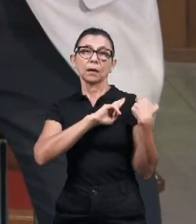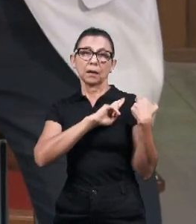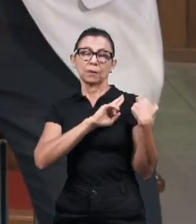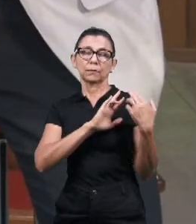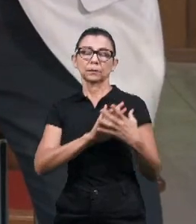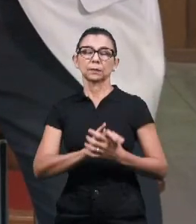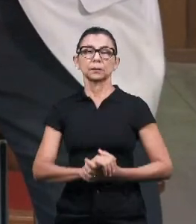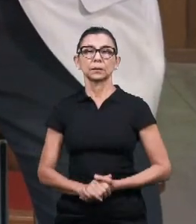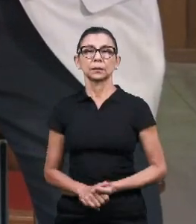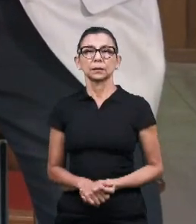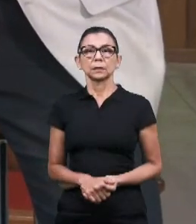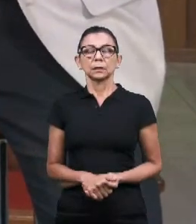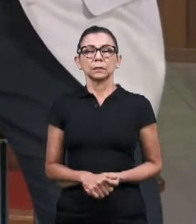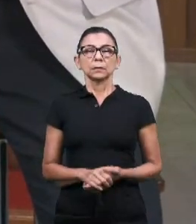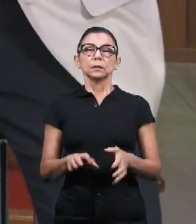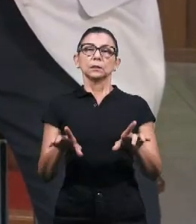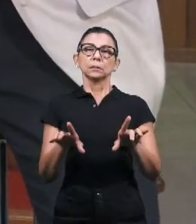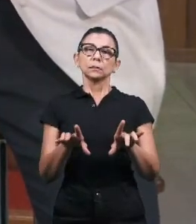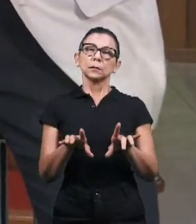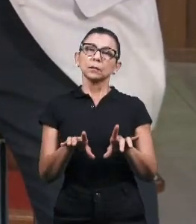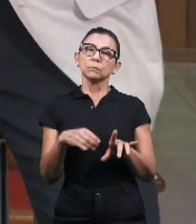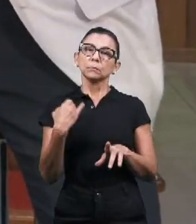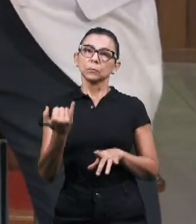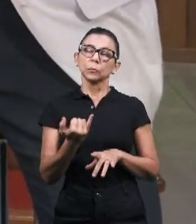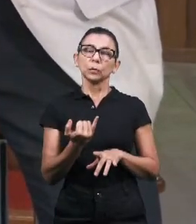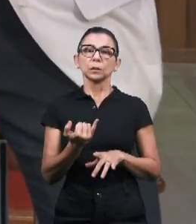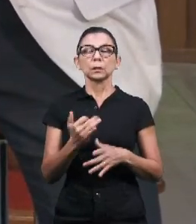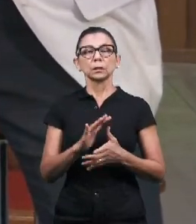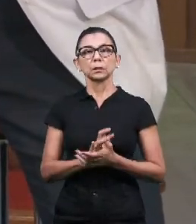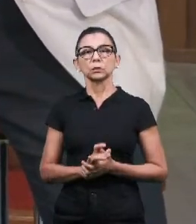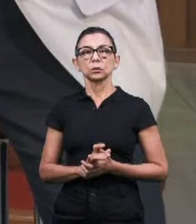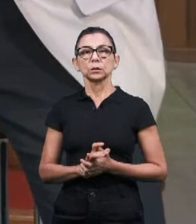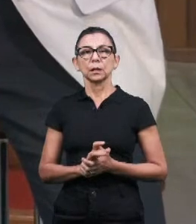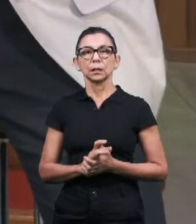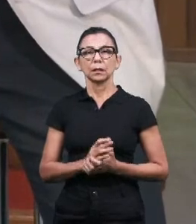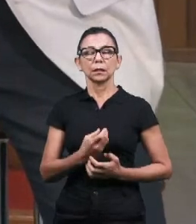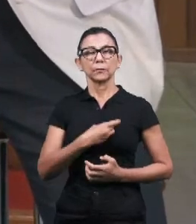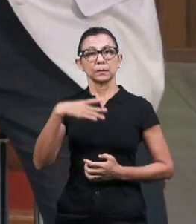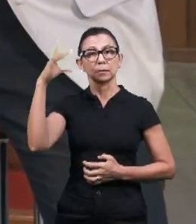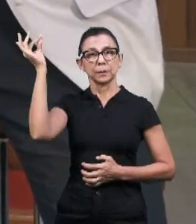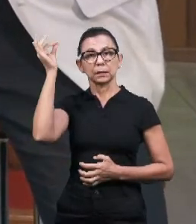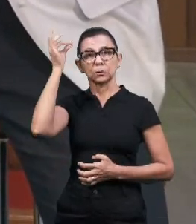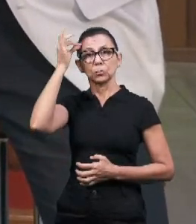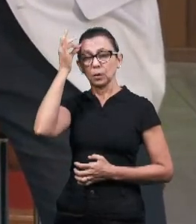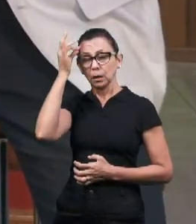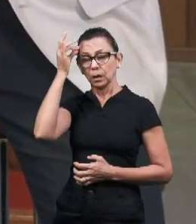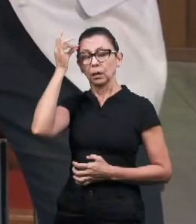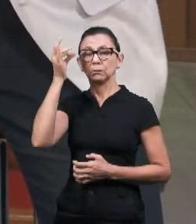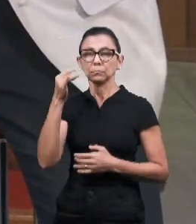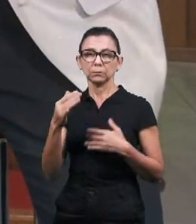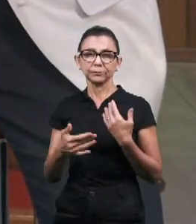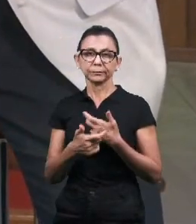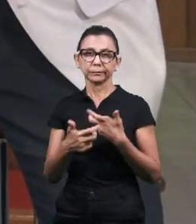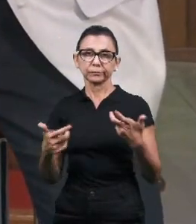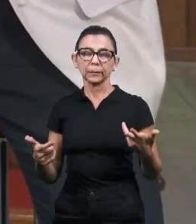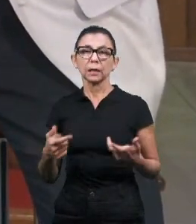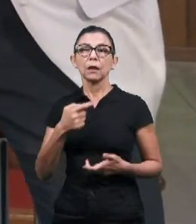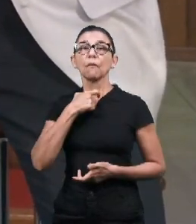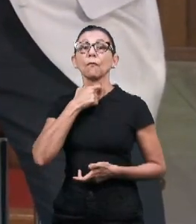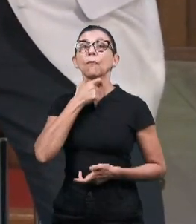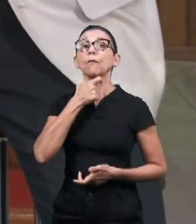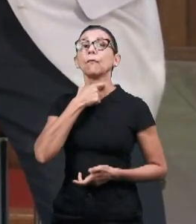um lado espiritual, mas também são vozes mais maduras, são vozes realmente, vozes boas,